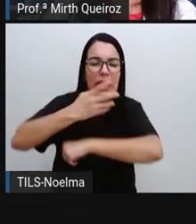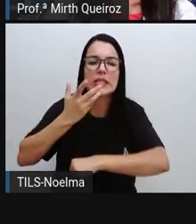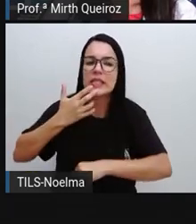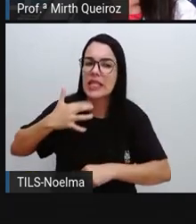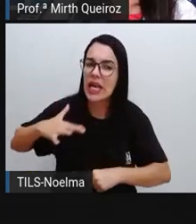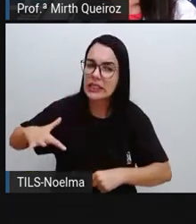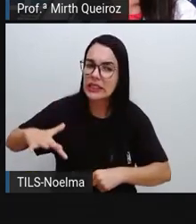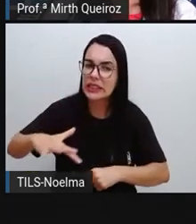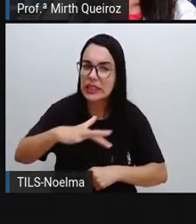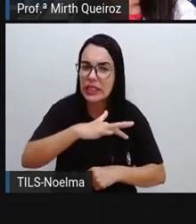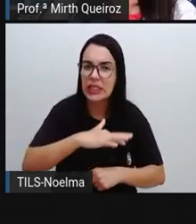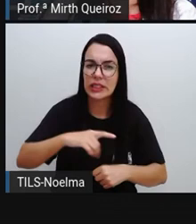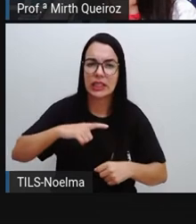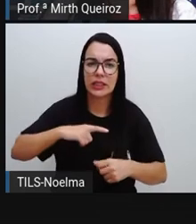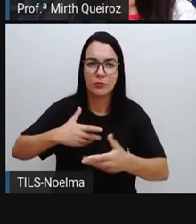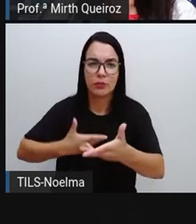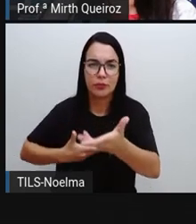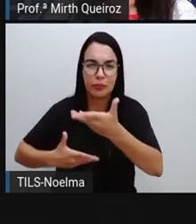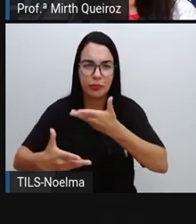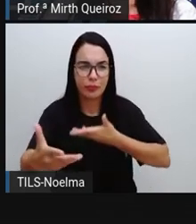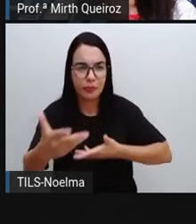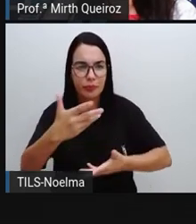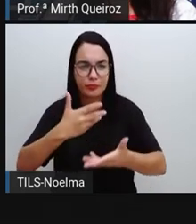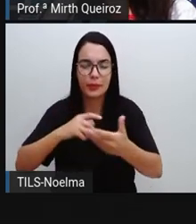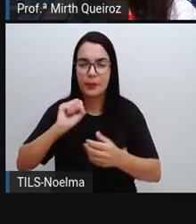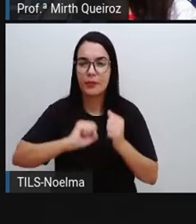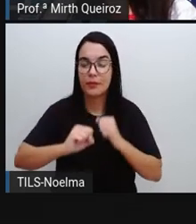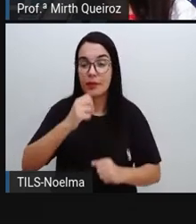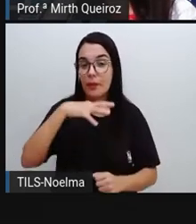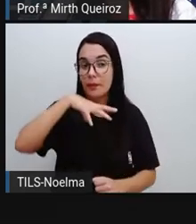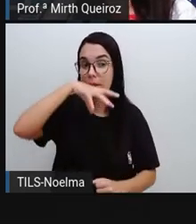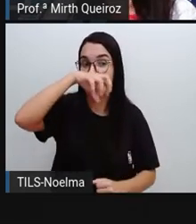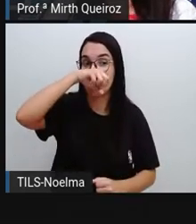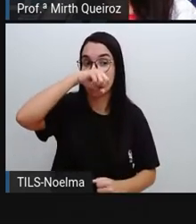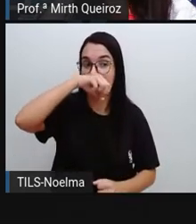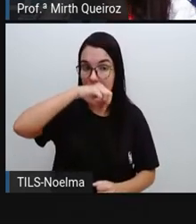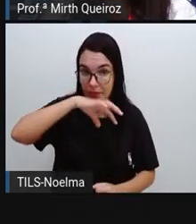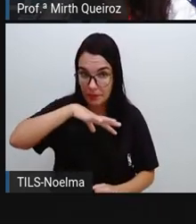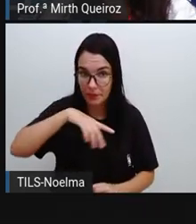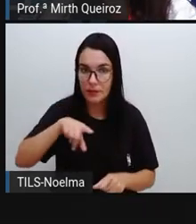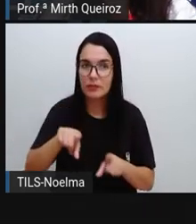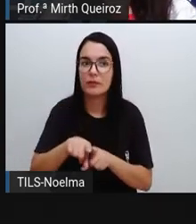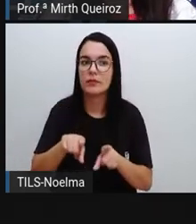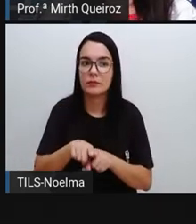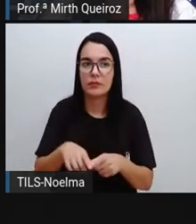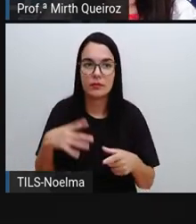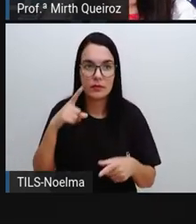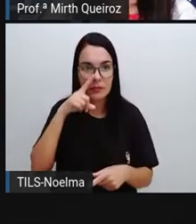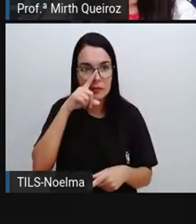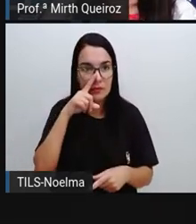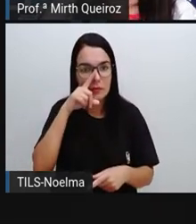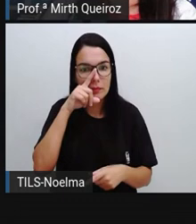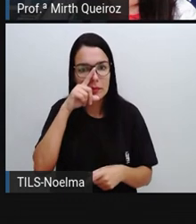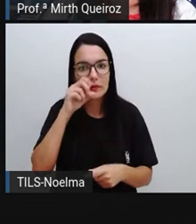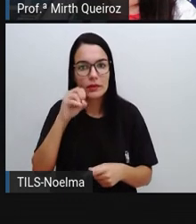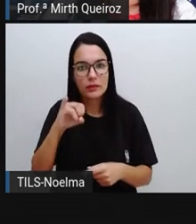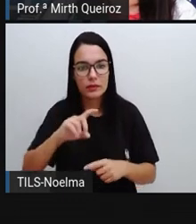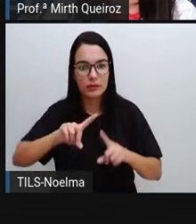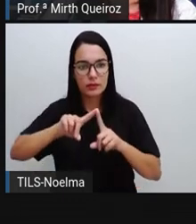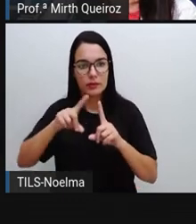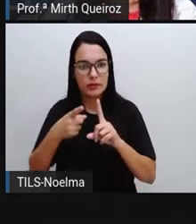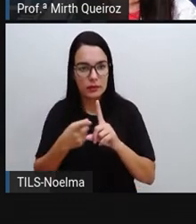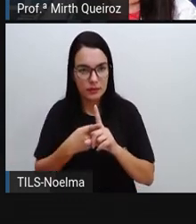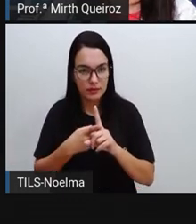A transmissão acontece através das vias respiratórias, mas se torna uma doença muito grave em casos de gestantes,